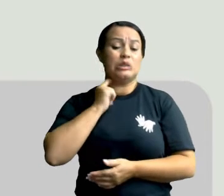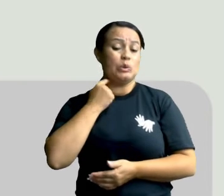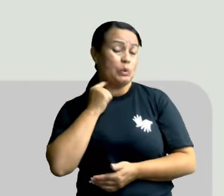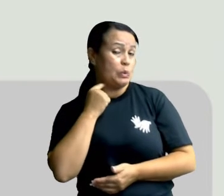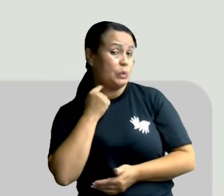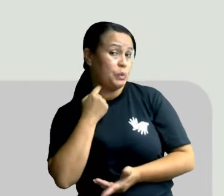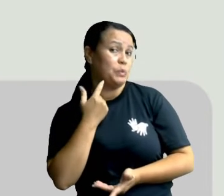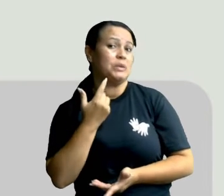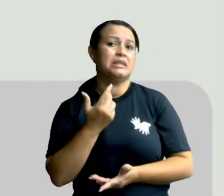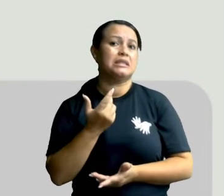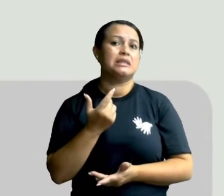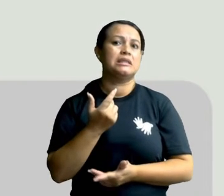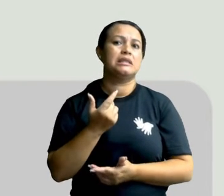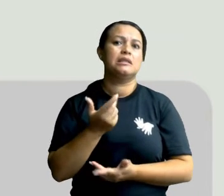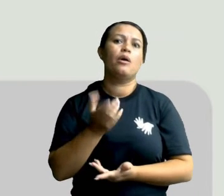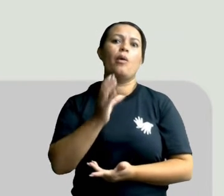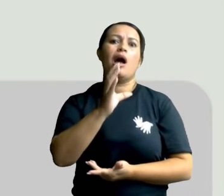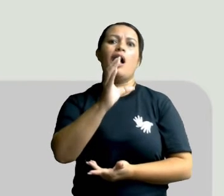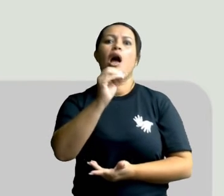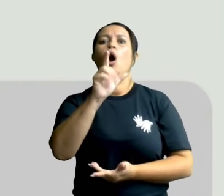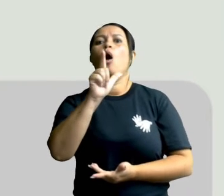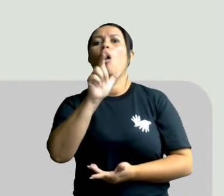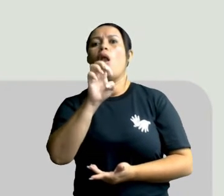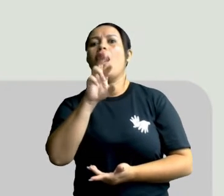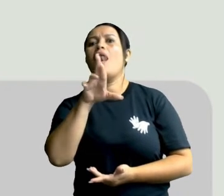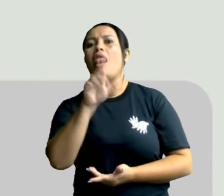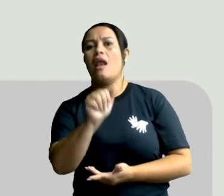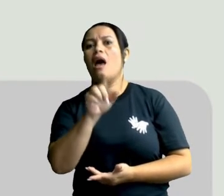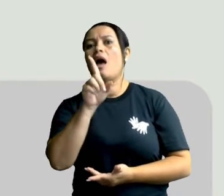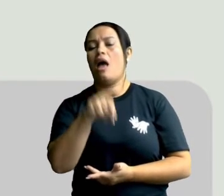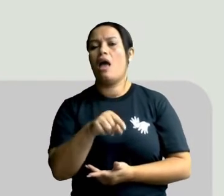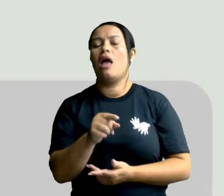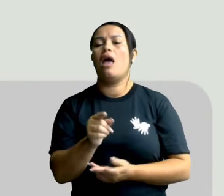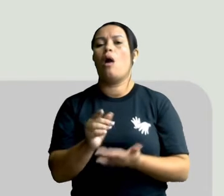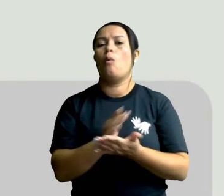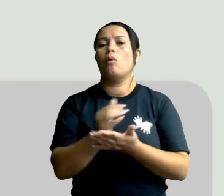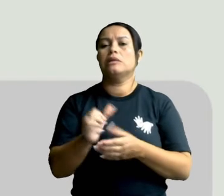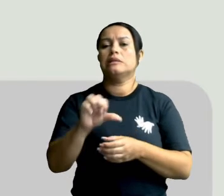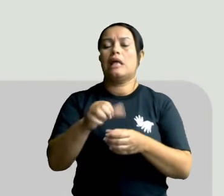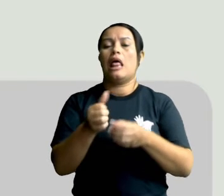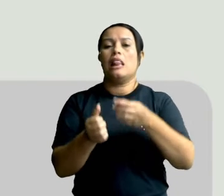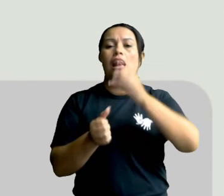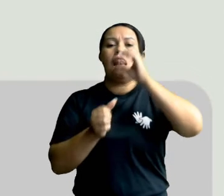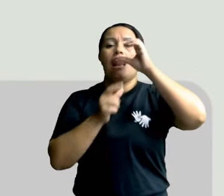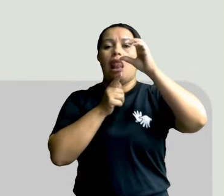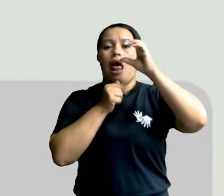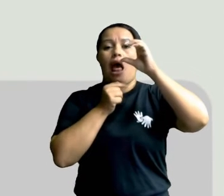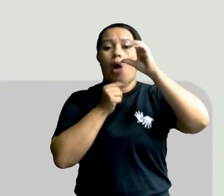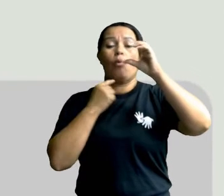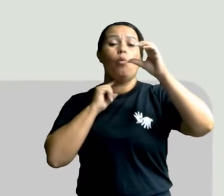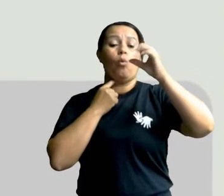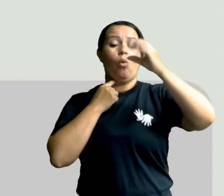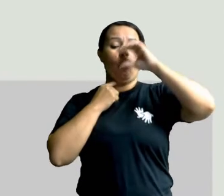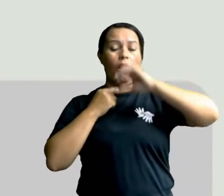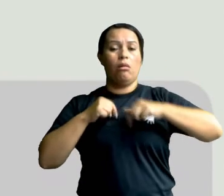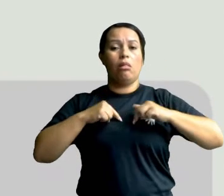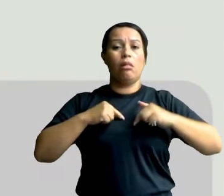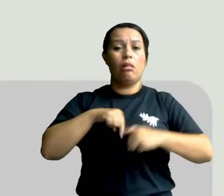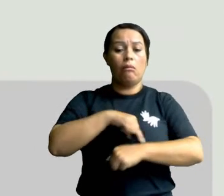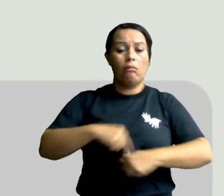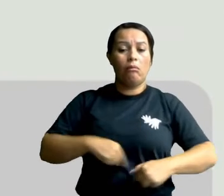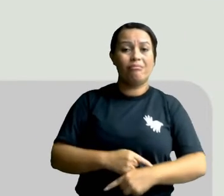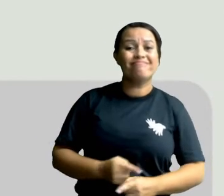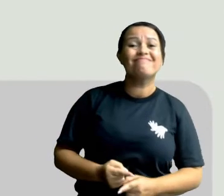má qualidade, né? Então, a cólera, né, é um vibrio que ele atinge o organismo, causando infecções. Então, há